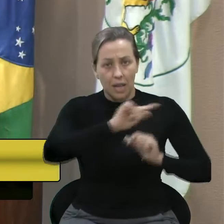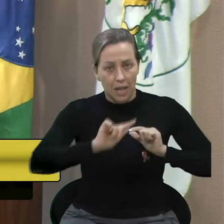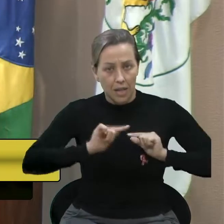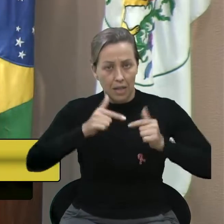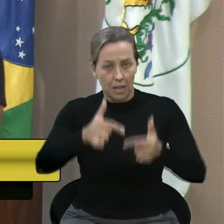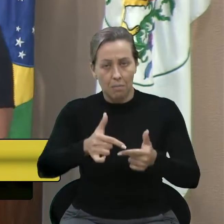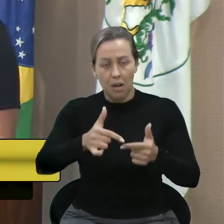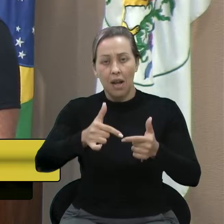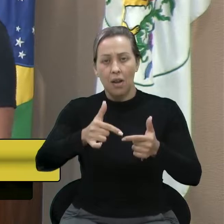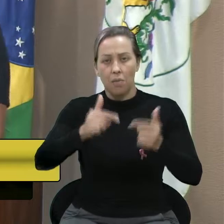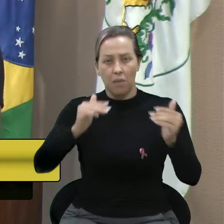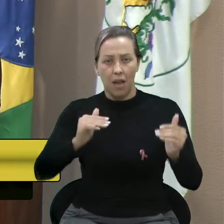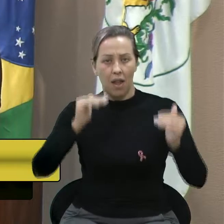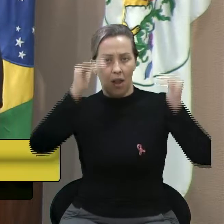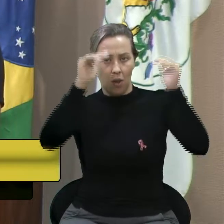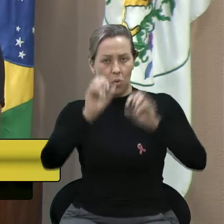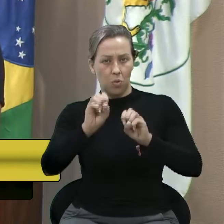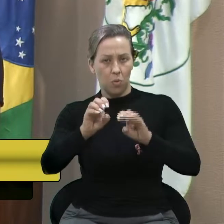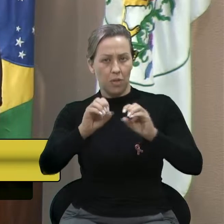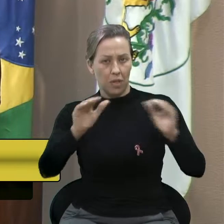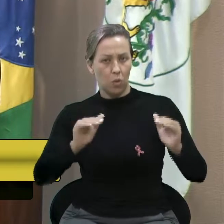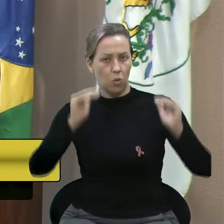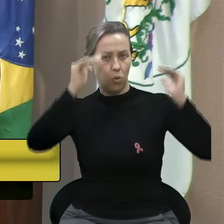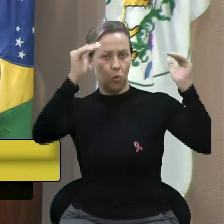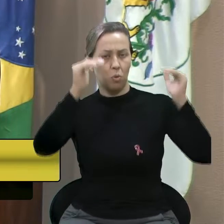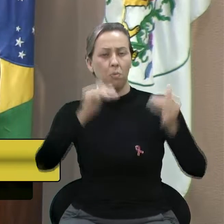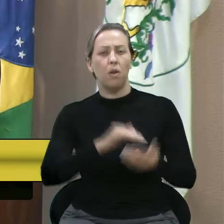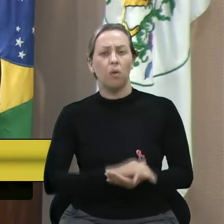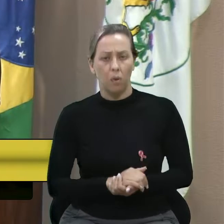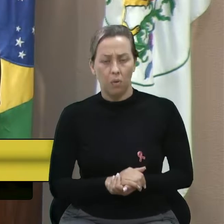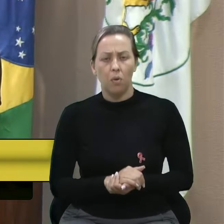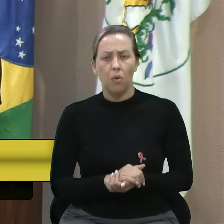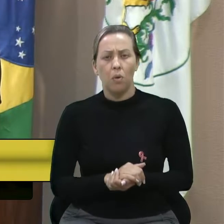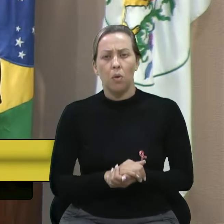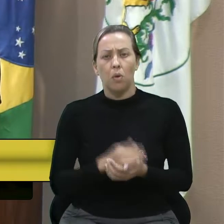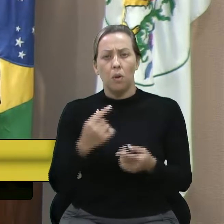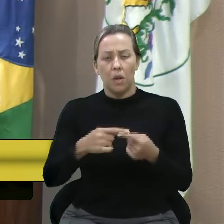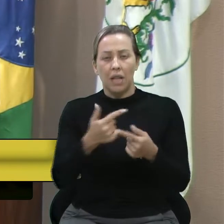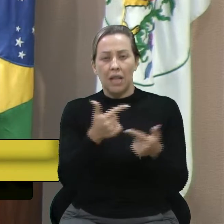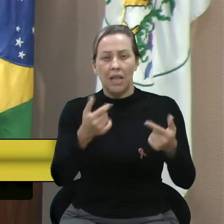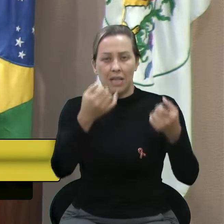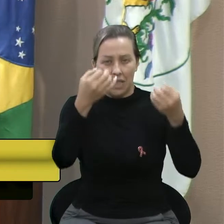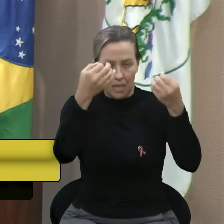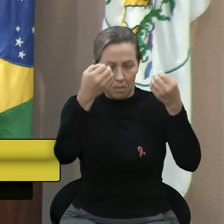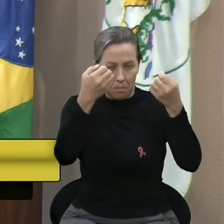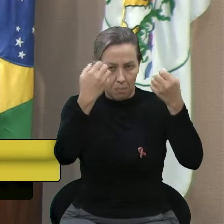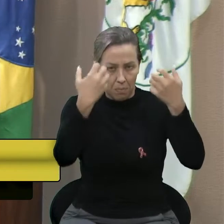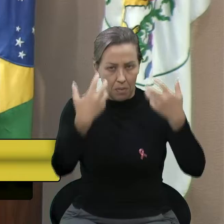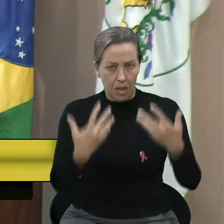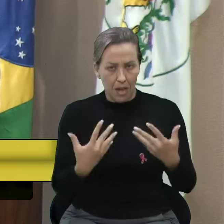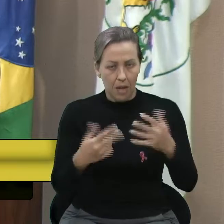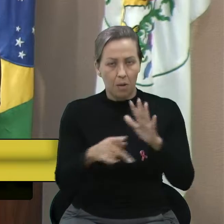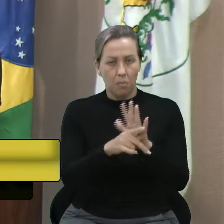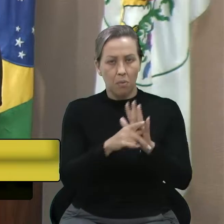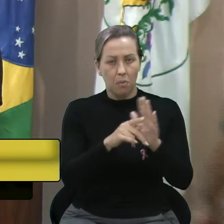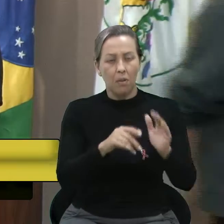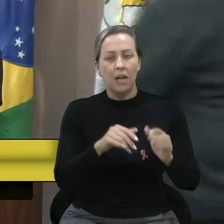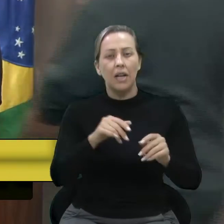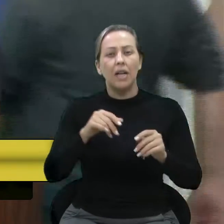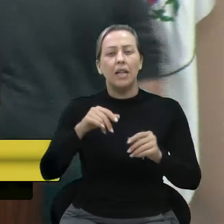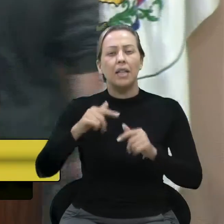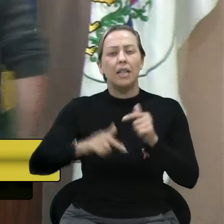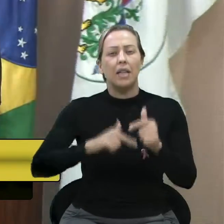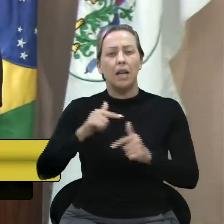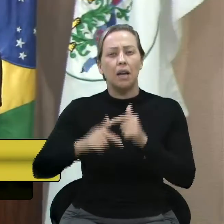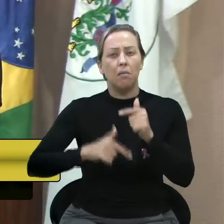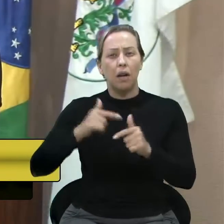ensino superior, em razão da lógica liberal que se implementa no ensino superior, trabalham